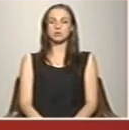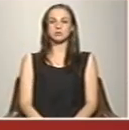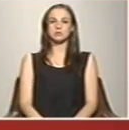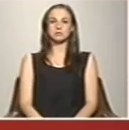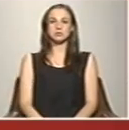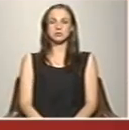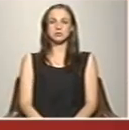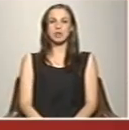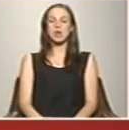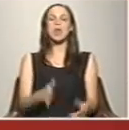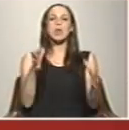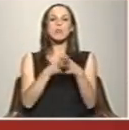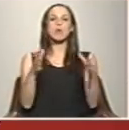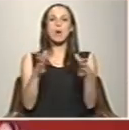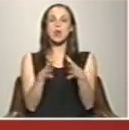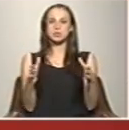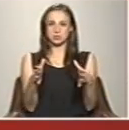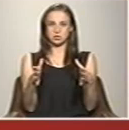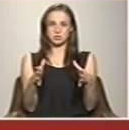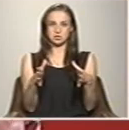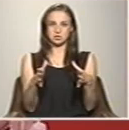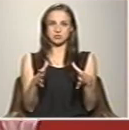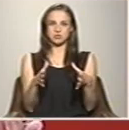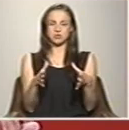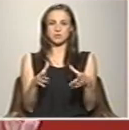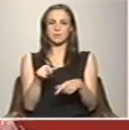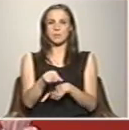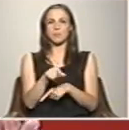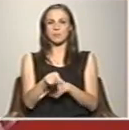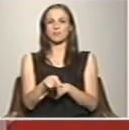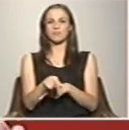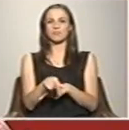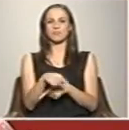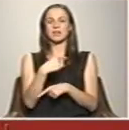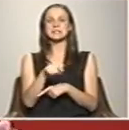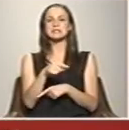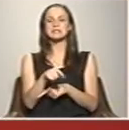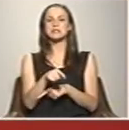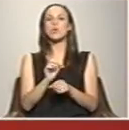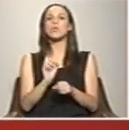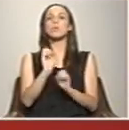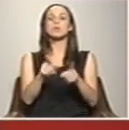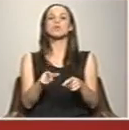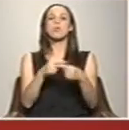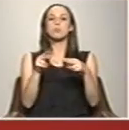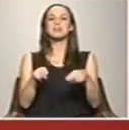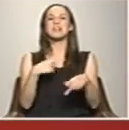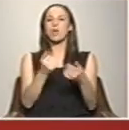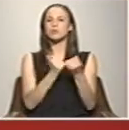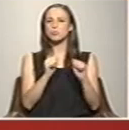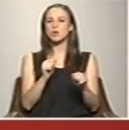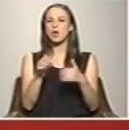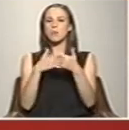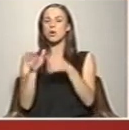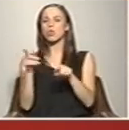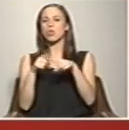e a grande parte, se à entrada do hospital apresentavam ainda alguma autonomia para a sua vida cotidiana, à saída, a